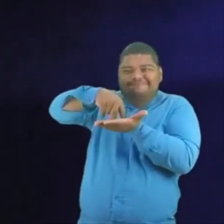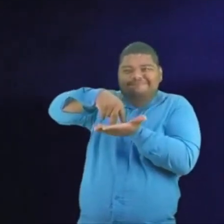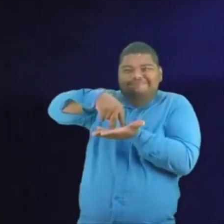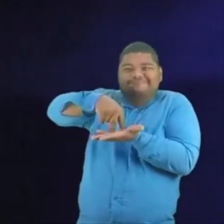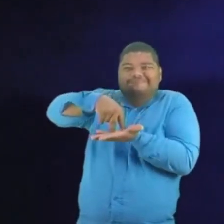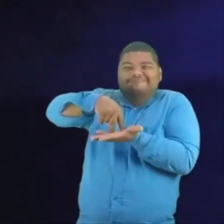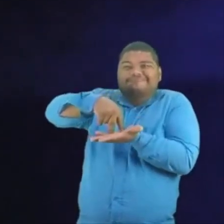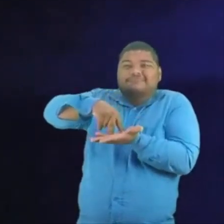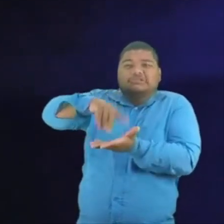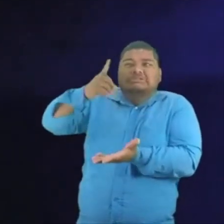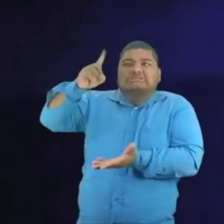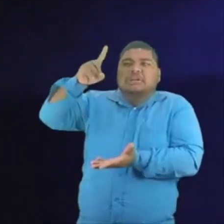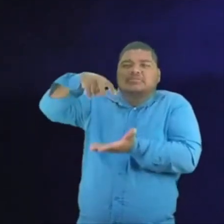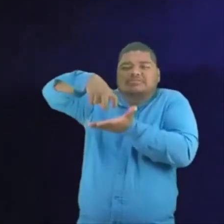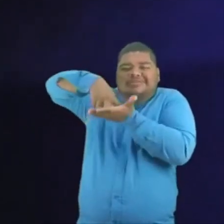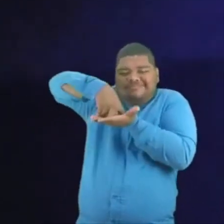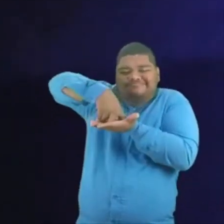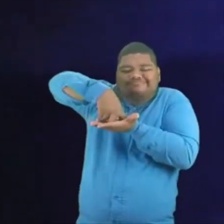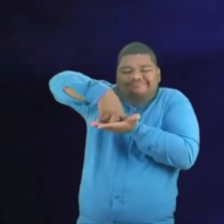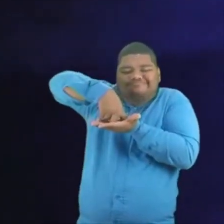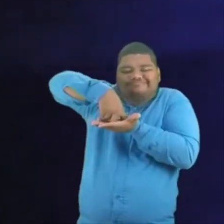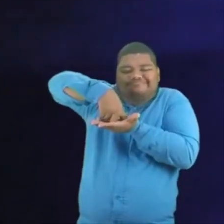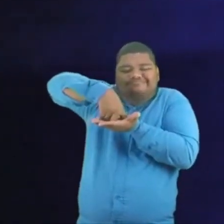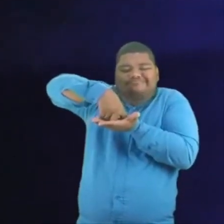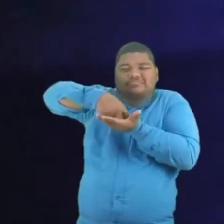nos dobraremos, Pai.